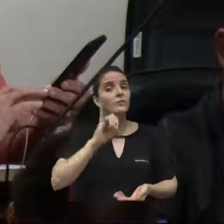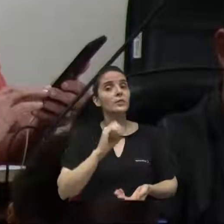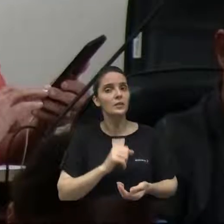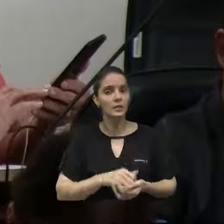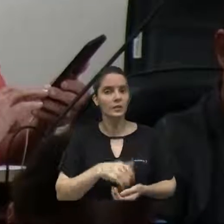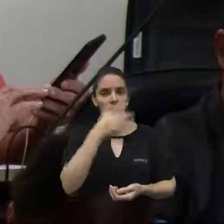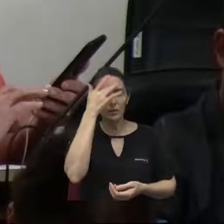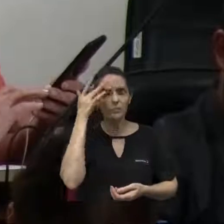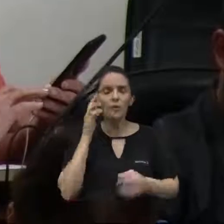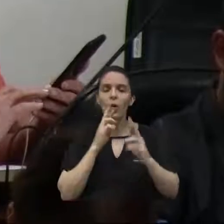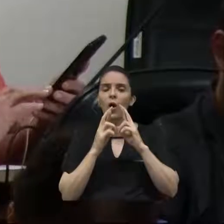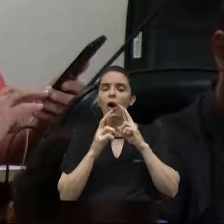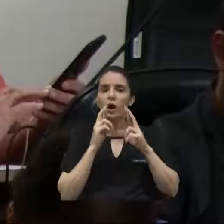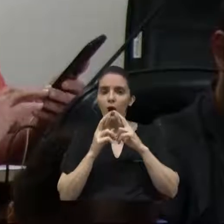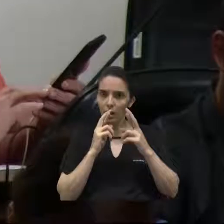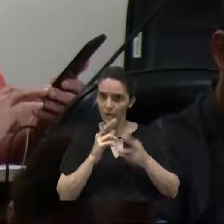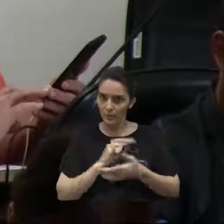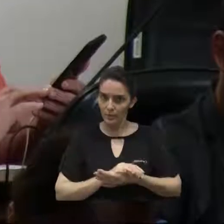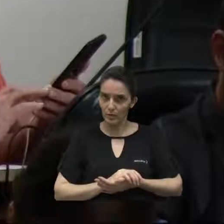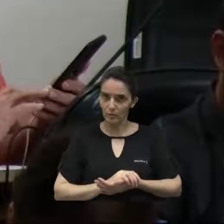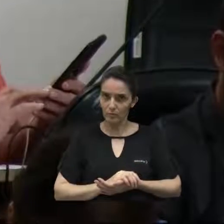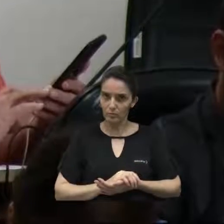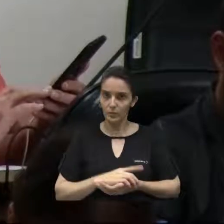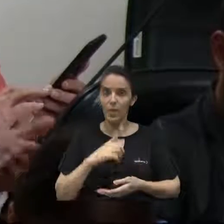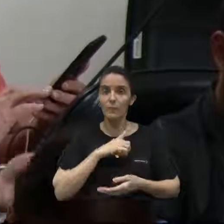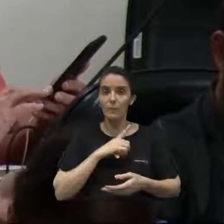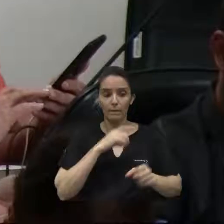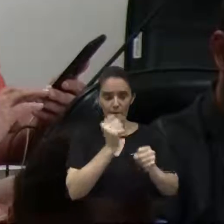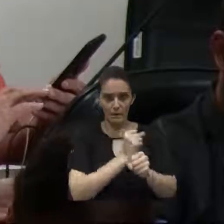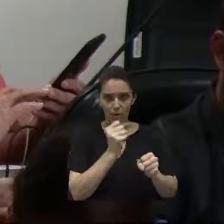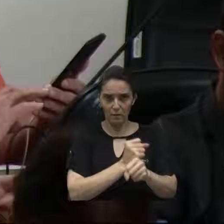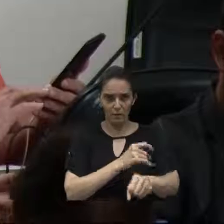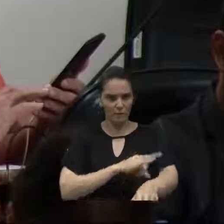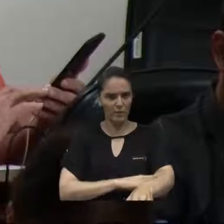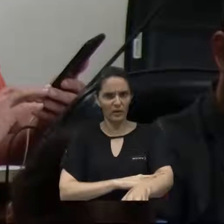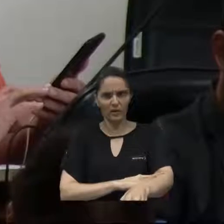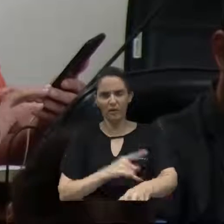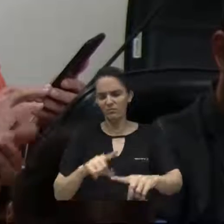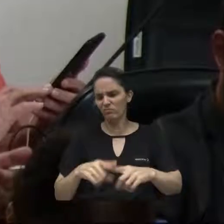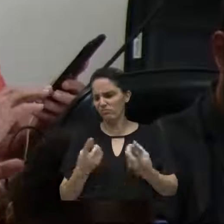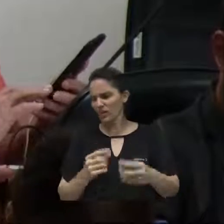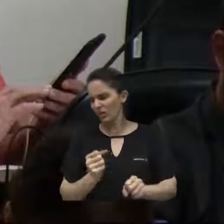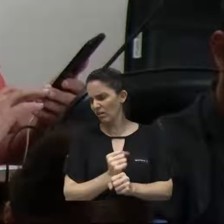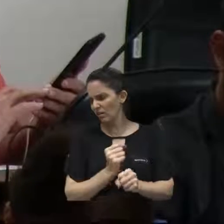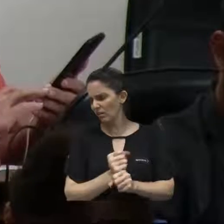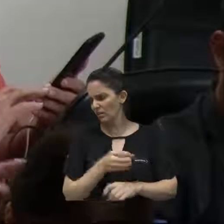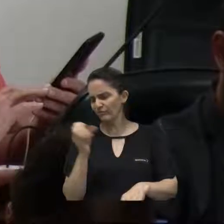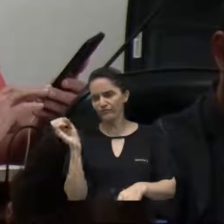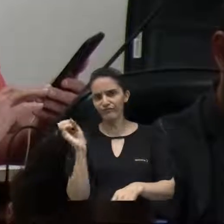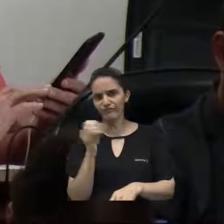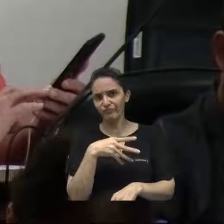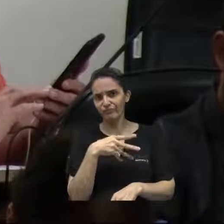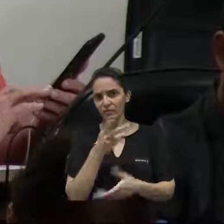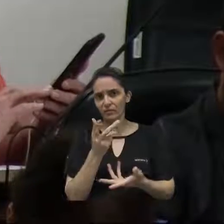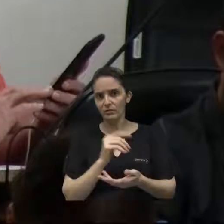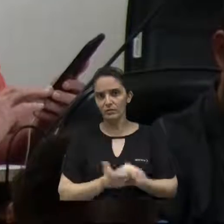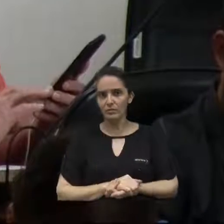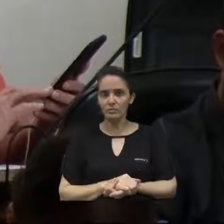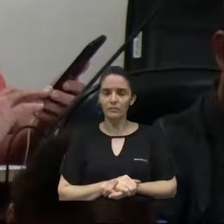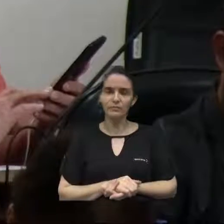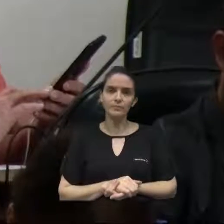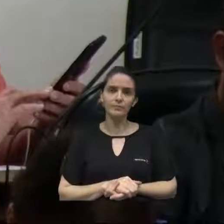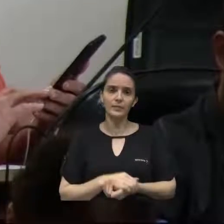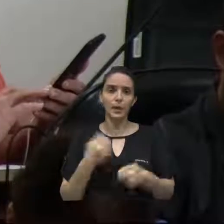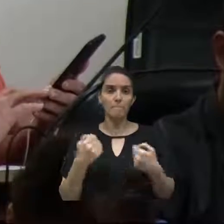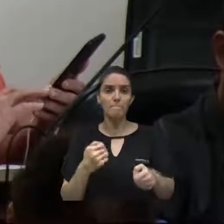vão reclamar. Agora há pouco teve uma reforma no banheiro, mas foi meia boca. Foi algo que eu vejo que tem que